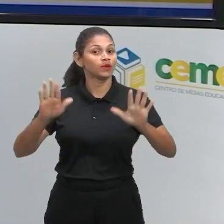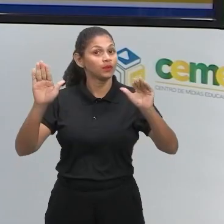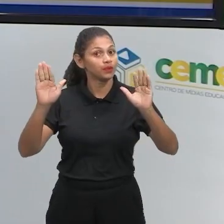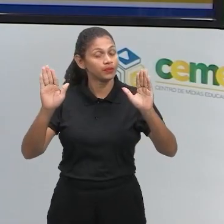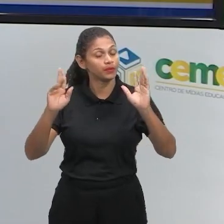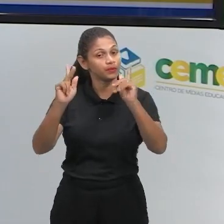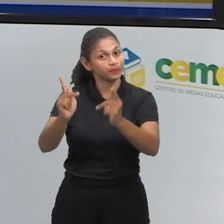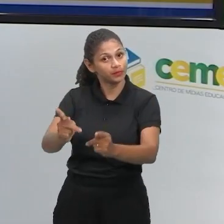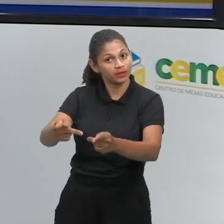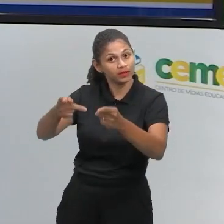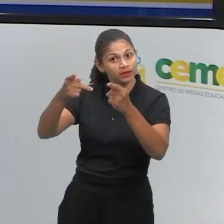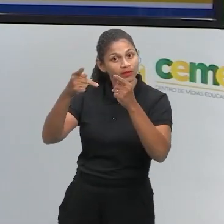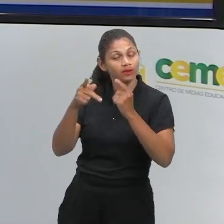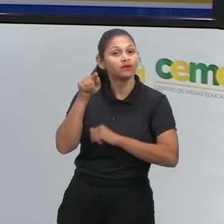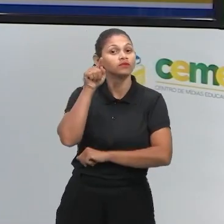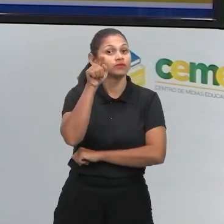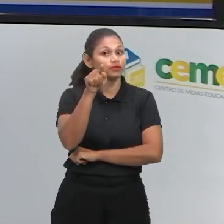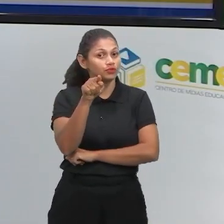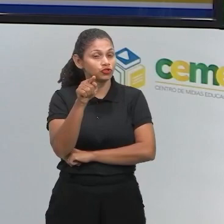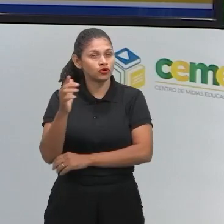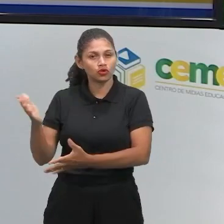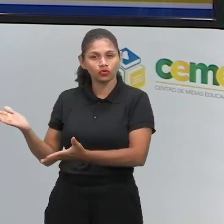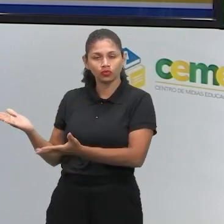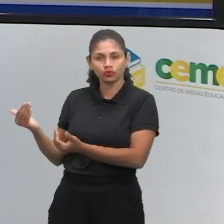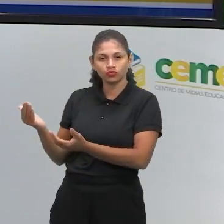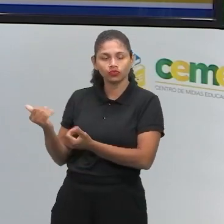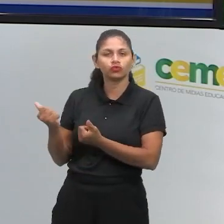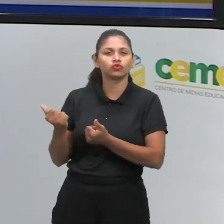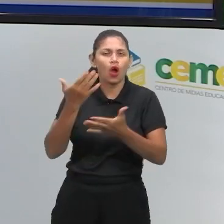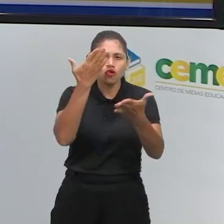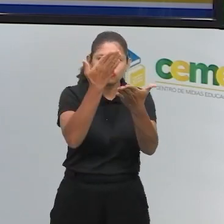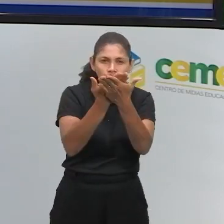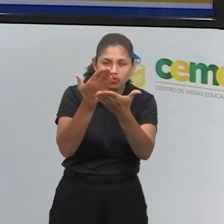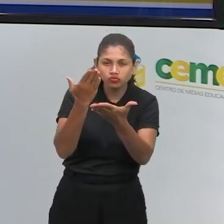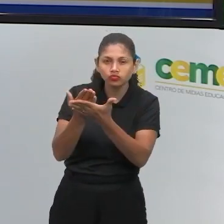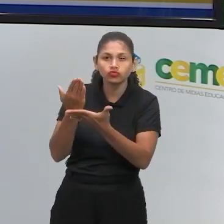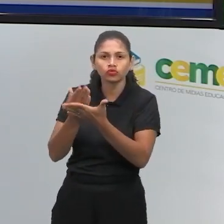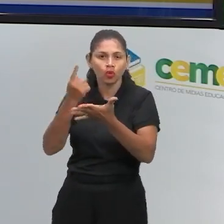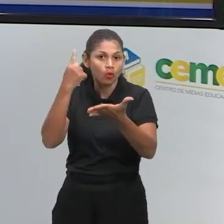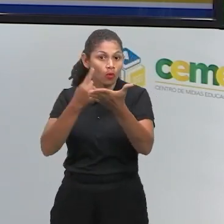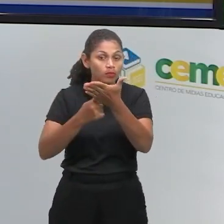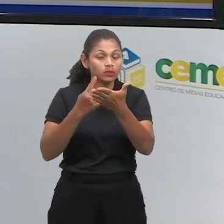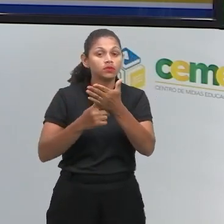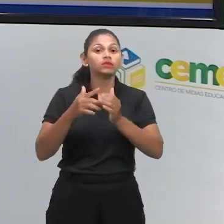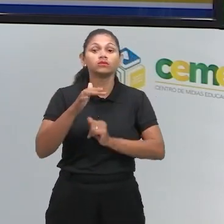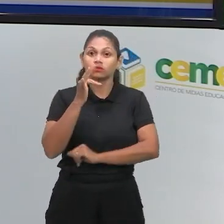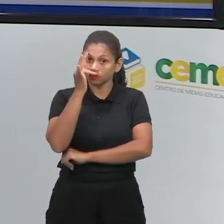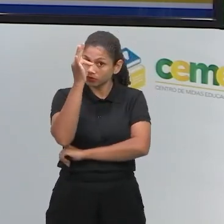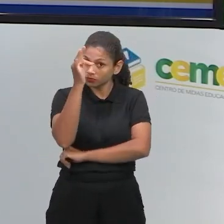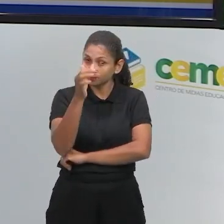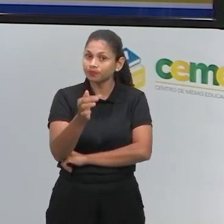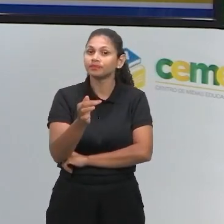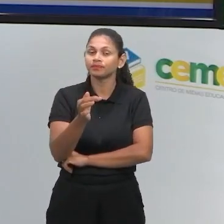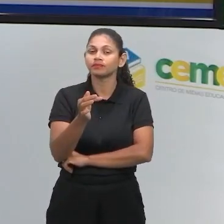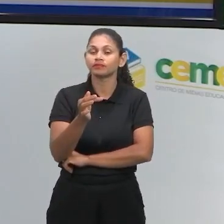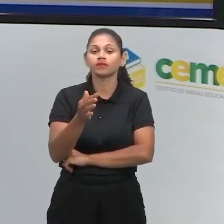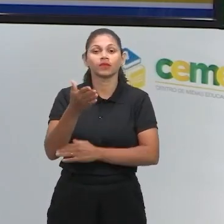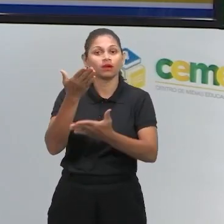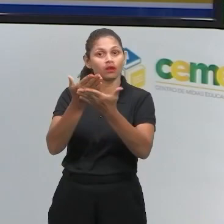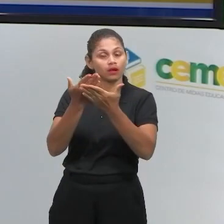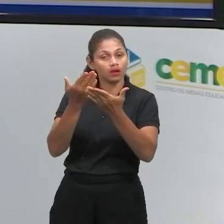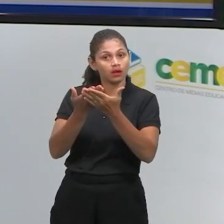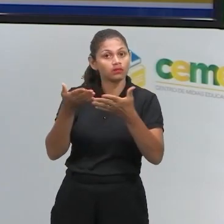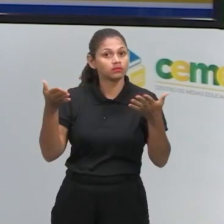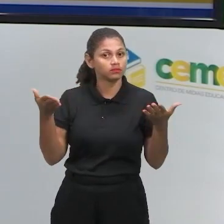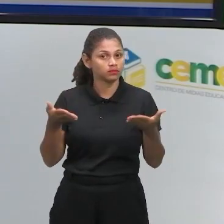Olá, seja muito bem-vindo, você, jovem, esforçado, engajado e comprometido com o seu futuro. Nessa aula de